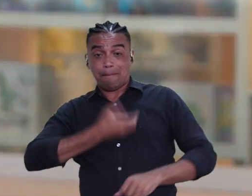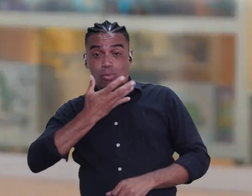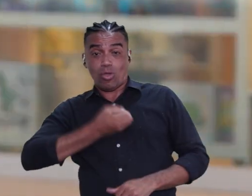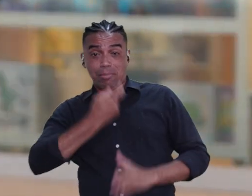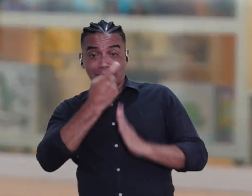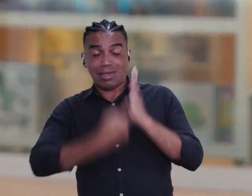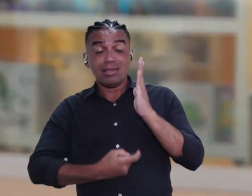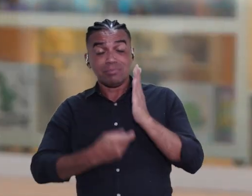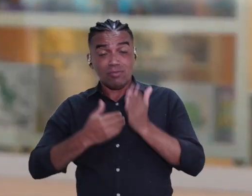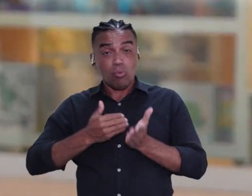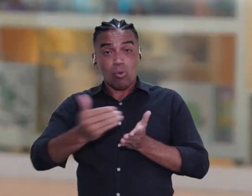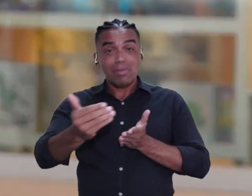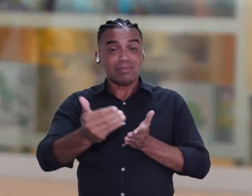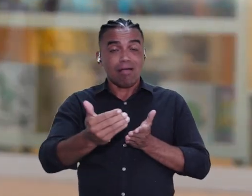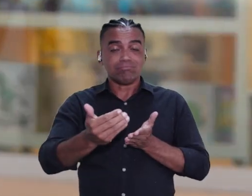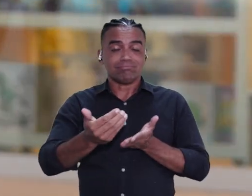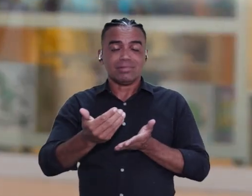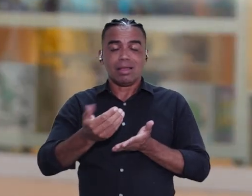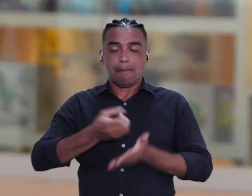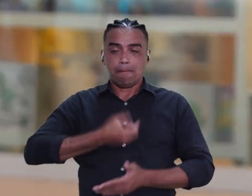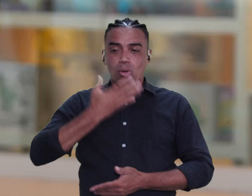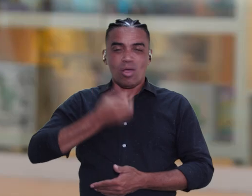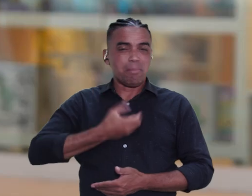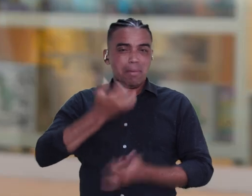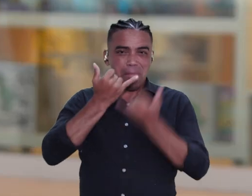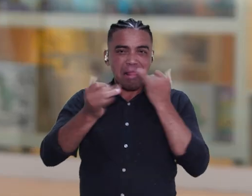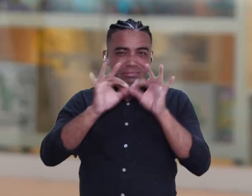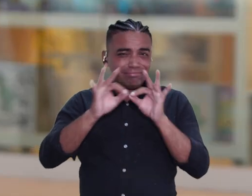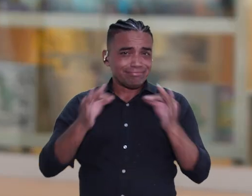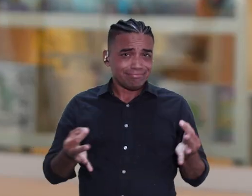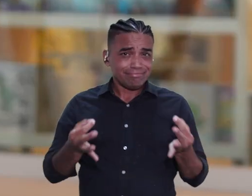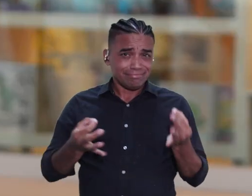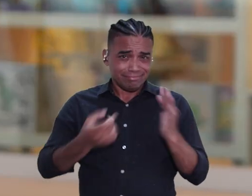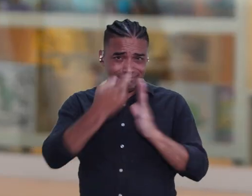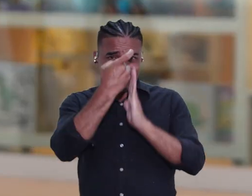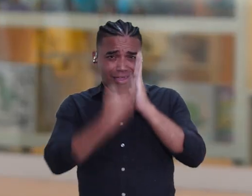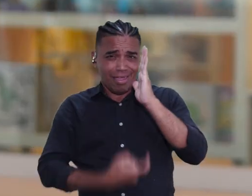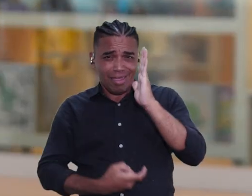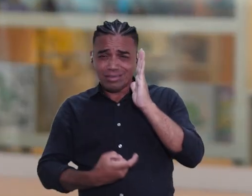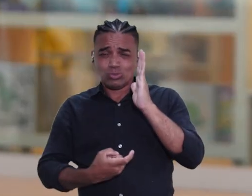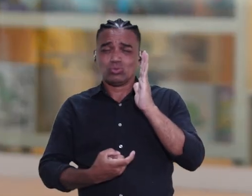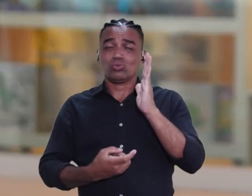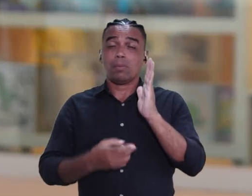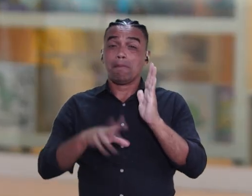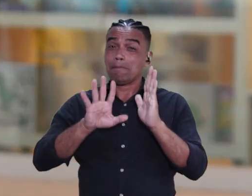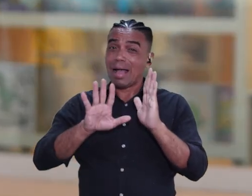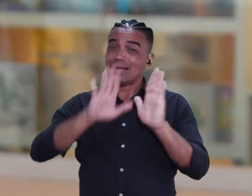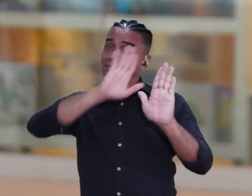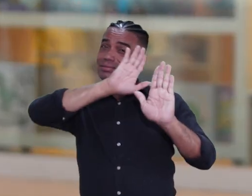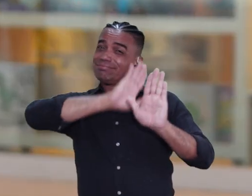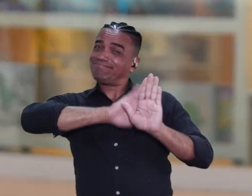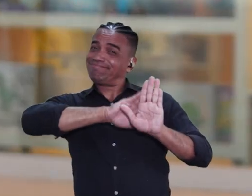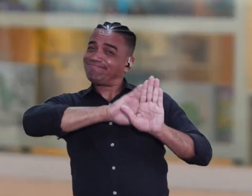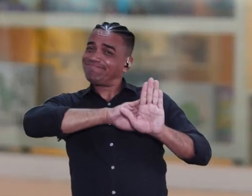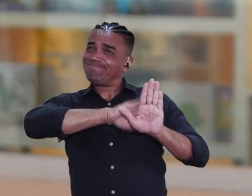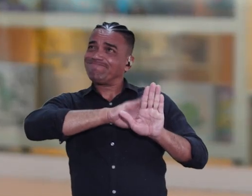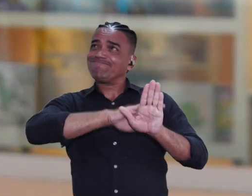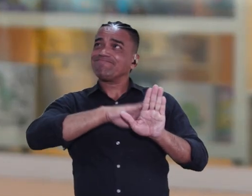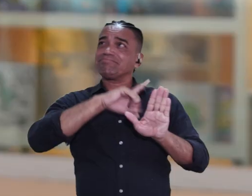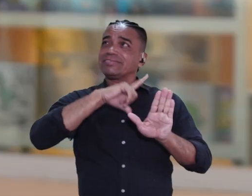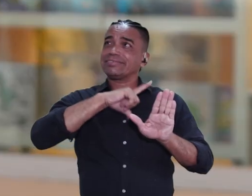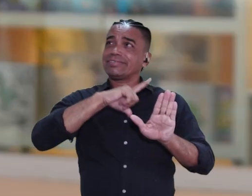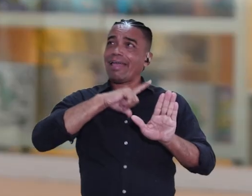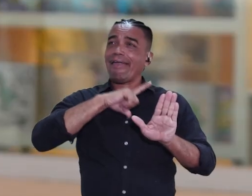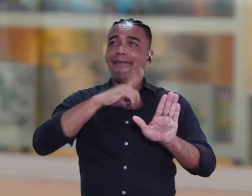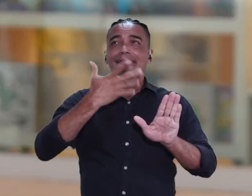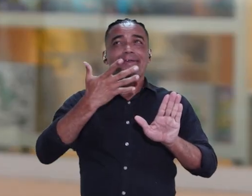começar falando sobre o poema. Esse poema que tem uma aparente simplicidade, mas, na verdade, guarda e esconde